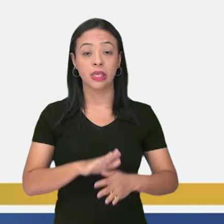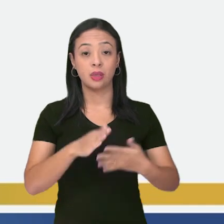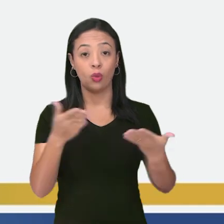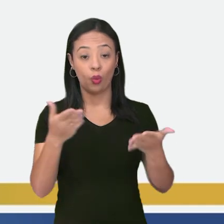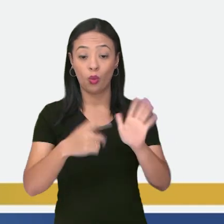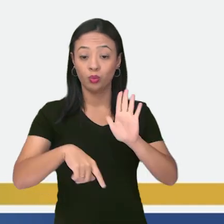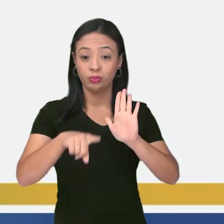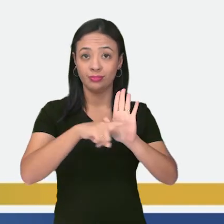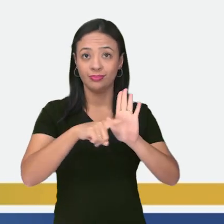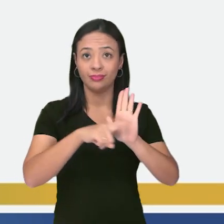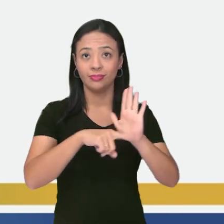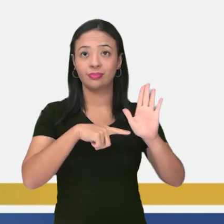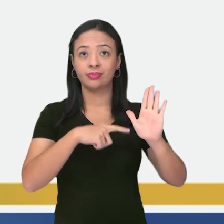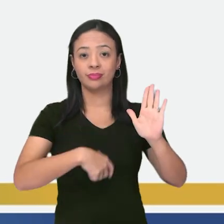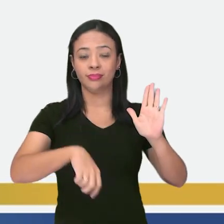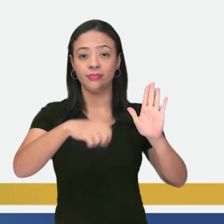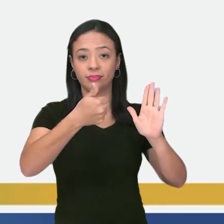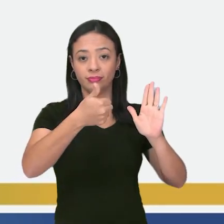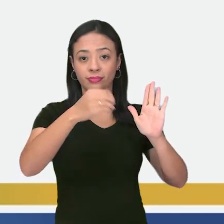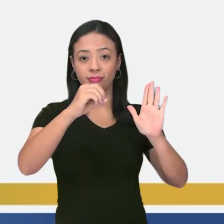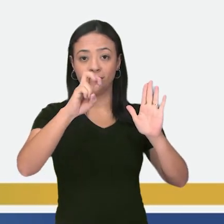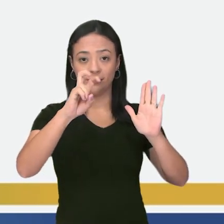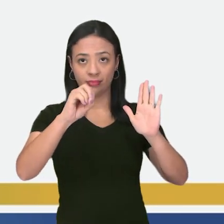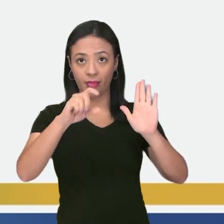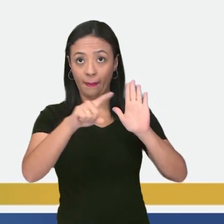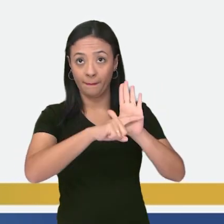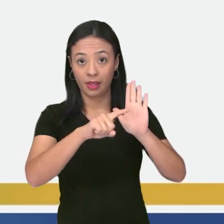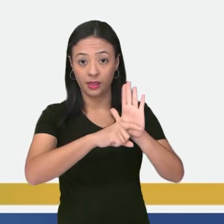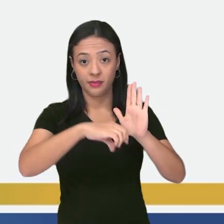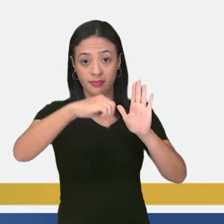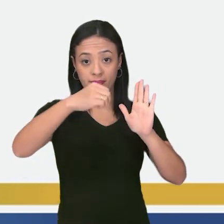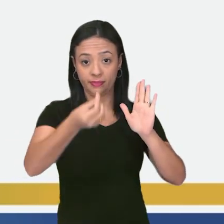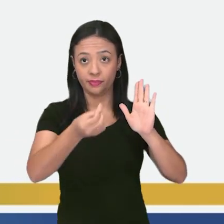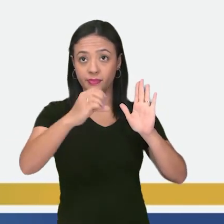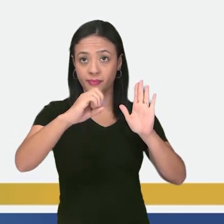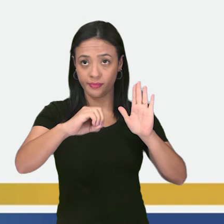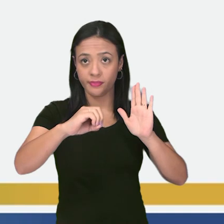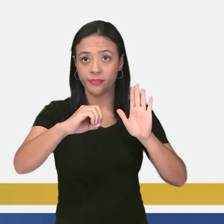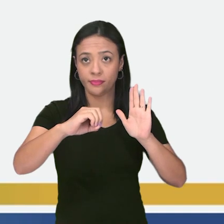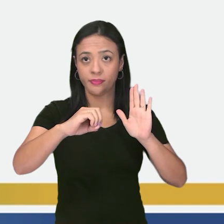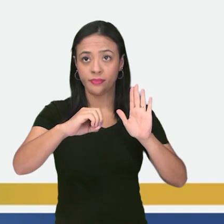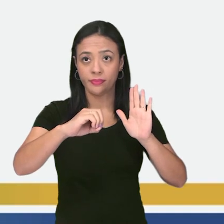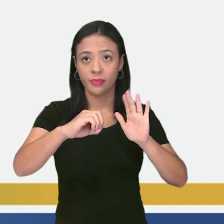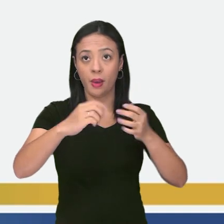Calculando a diferença entre 1.050 e 960,